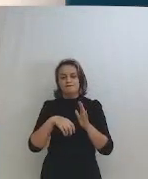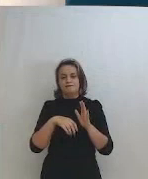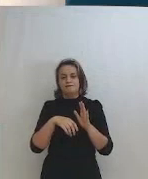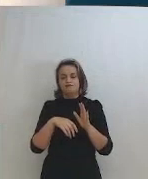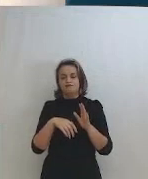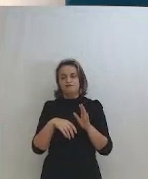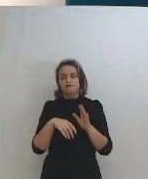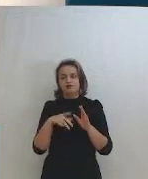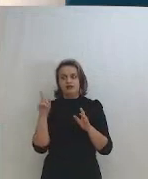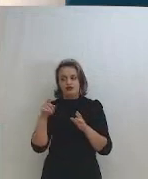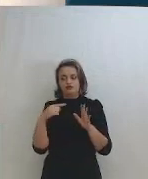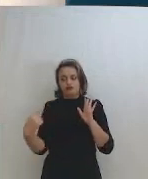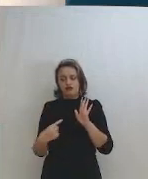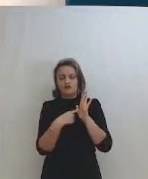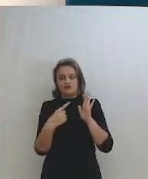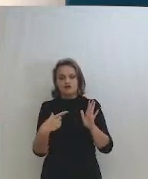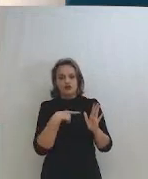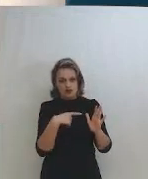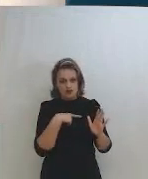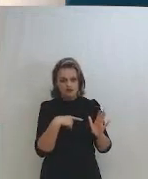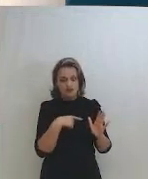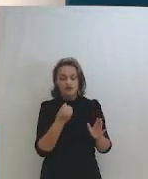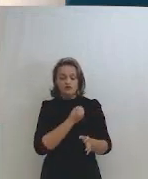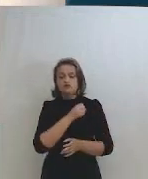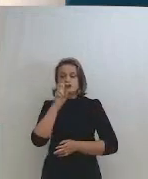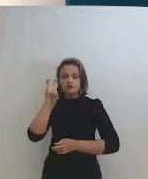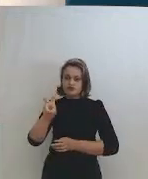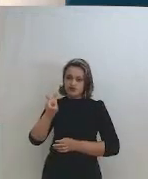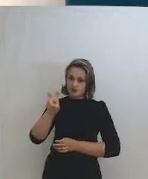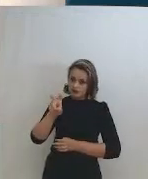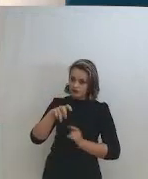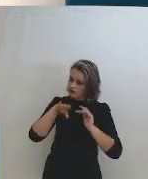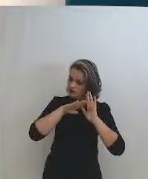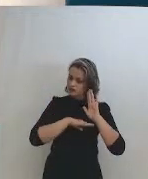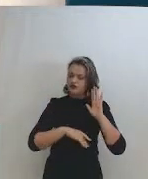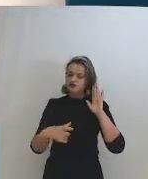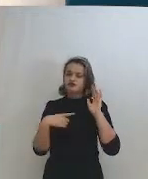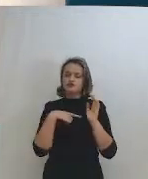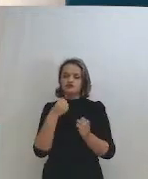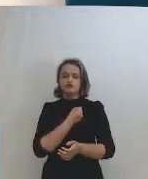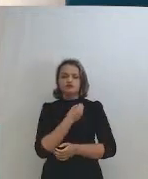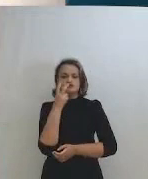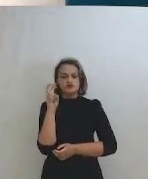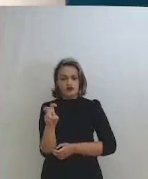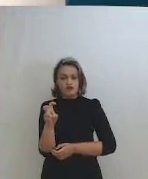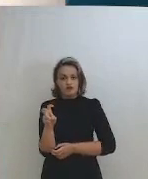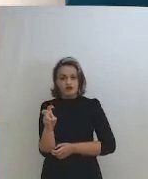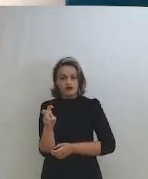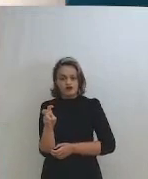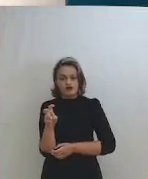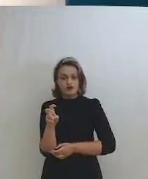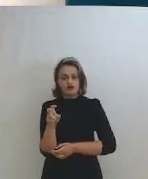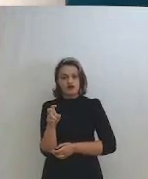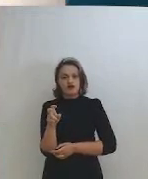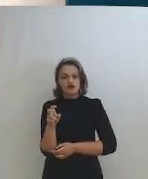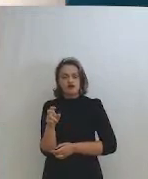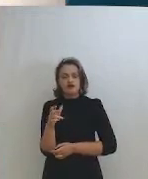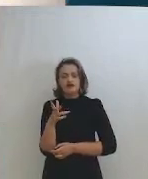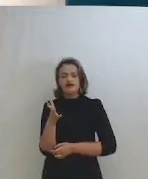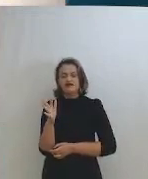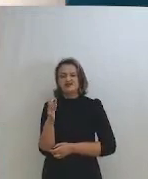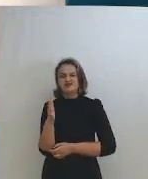denúncia. E o número 5 aí da minha lista, eu estou, pelo meu voto, ordem habeas